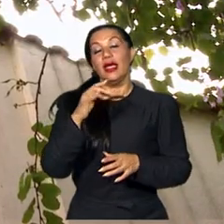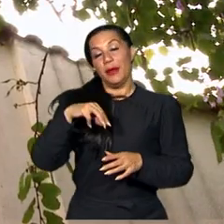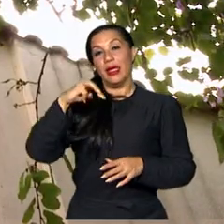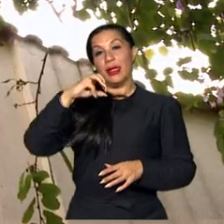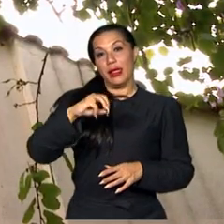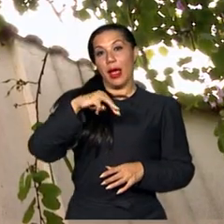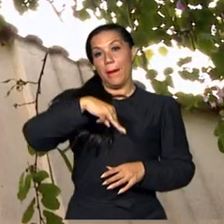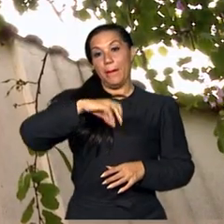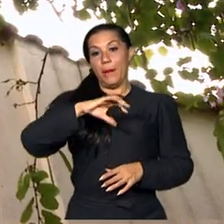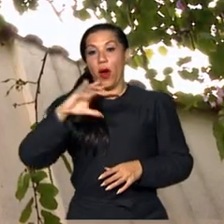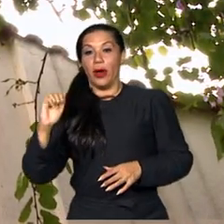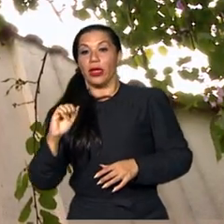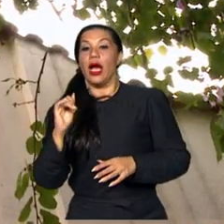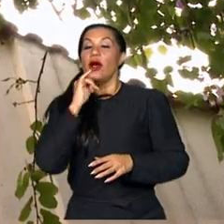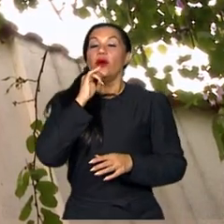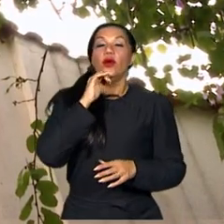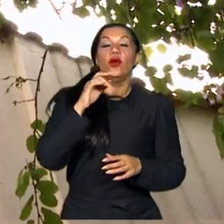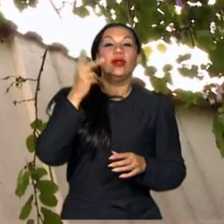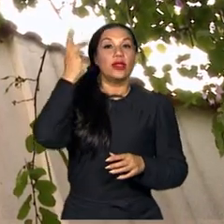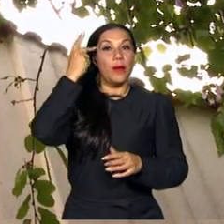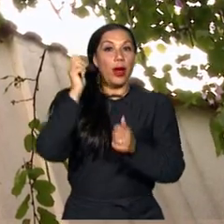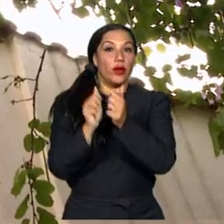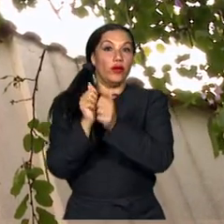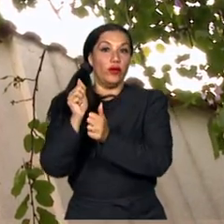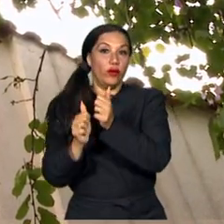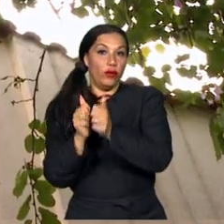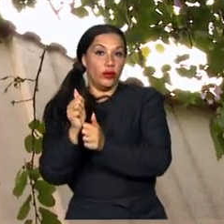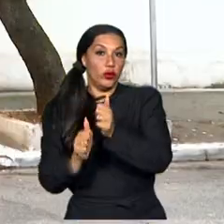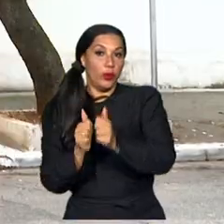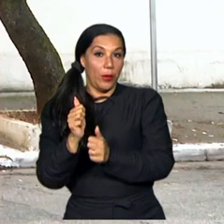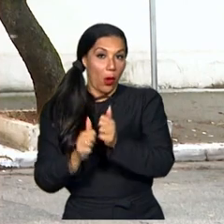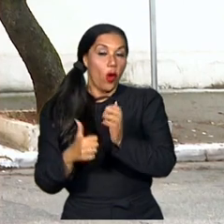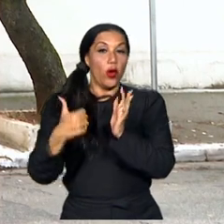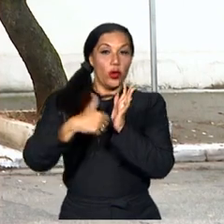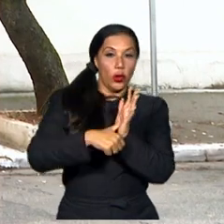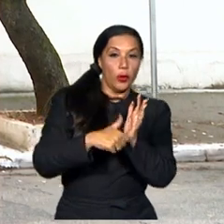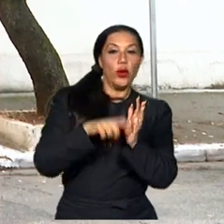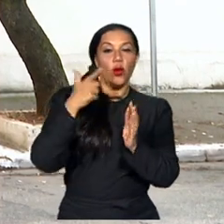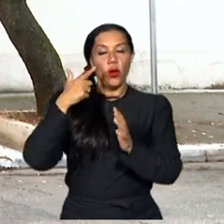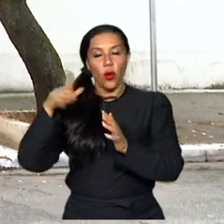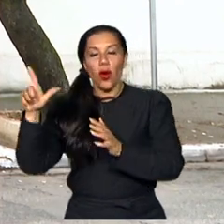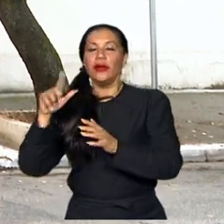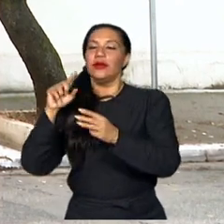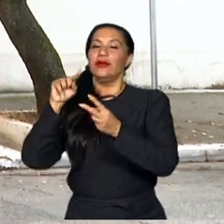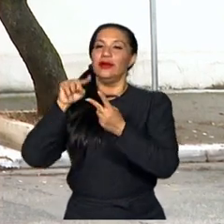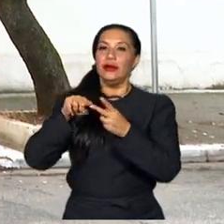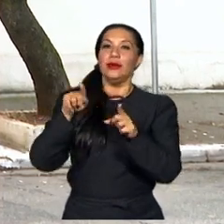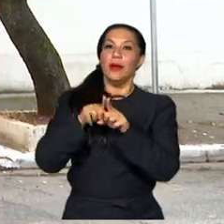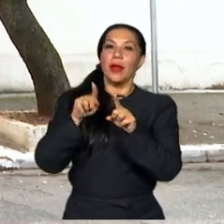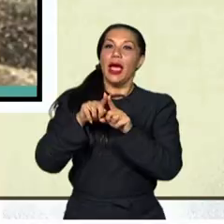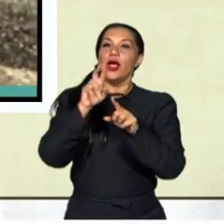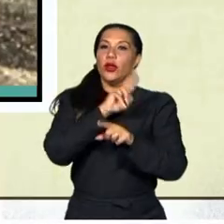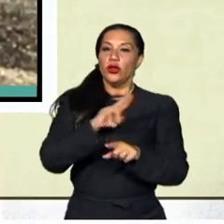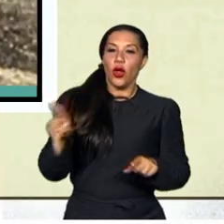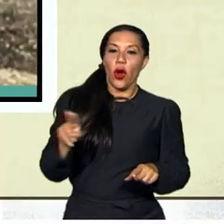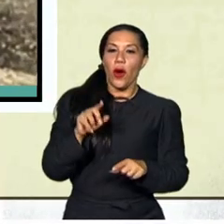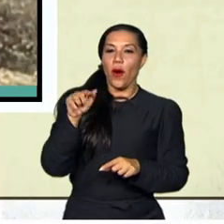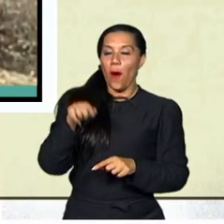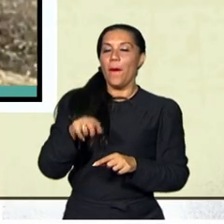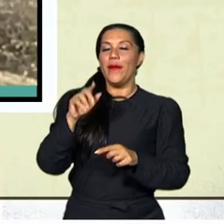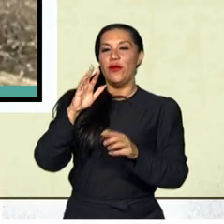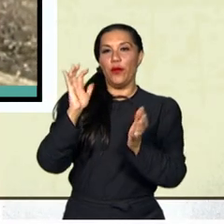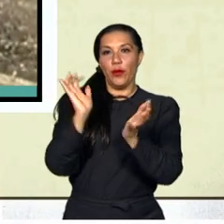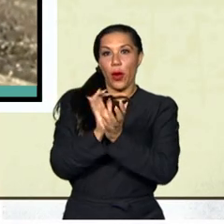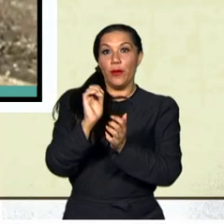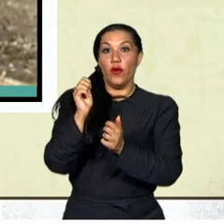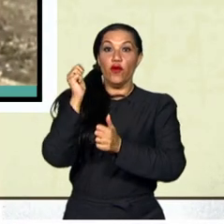Moca, o Extra São Paulo Futebol Clube e os Cavaleiros Crespi Futebol, foi batizado com o nome Cotonifício